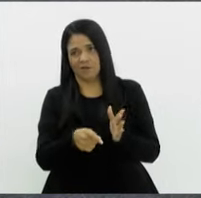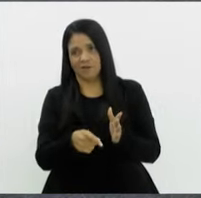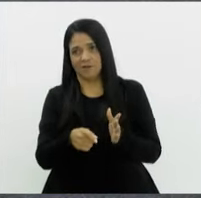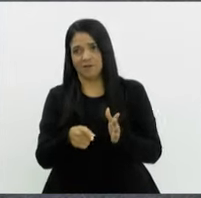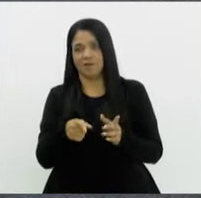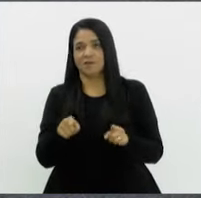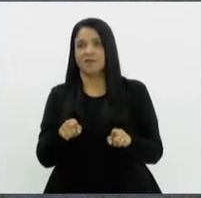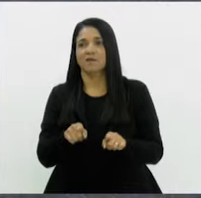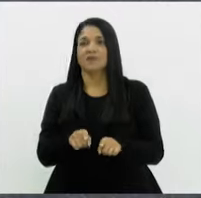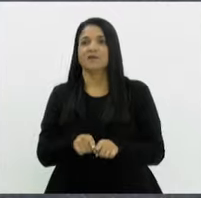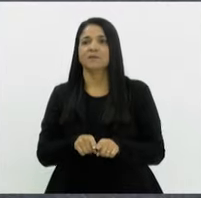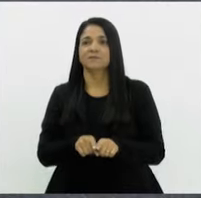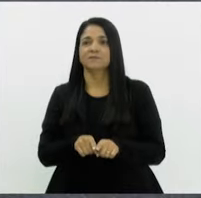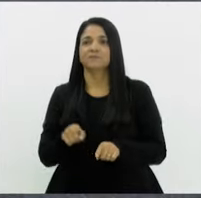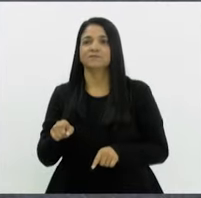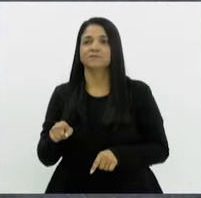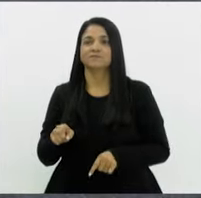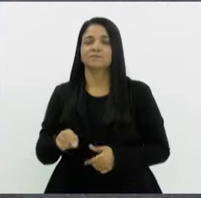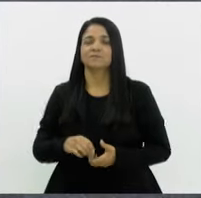como foi pego ali